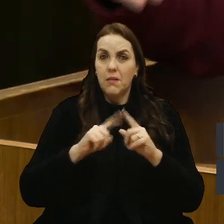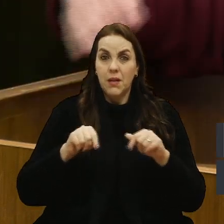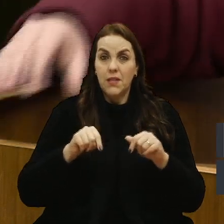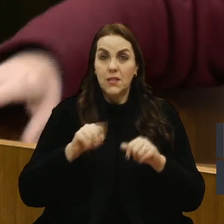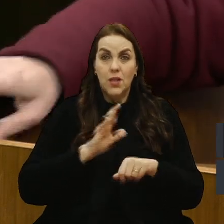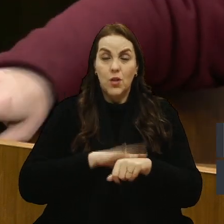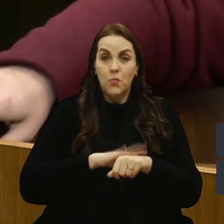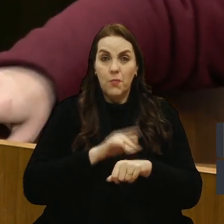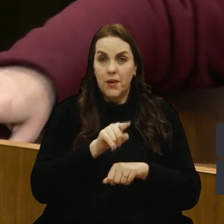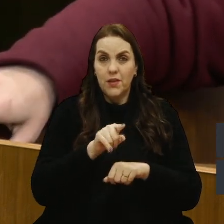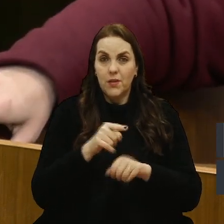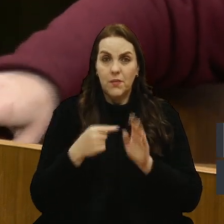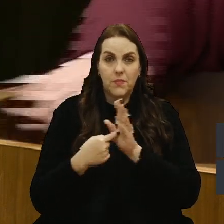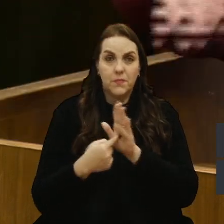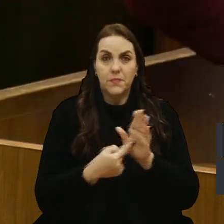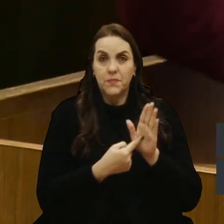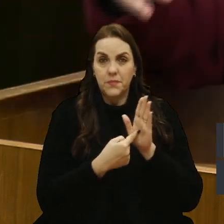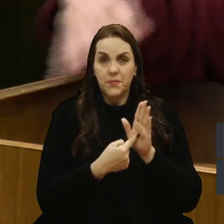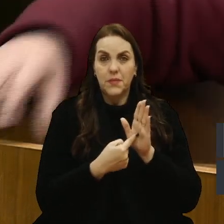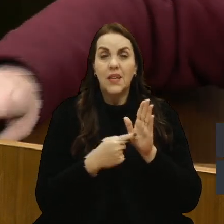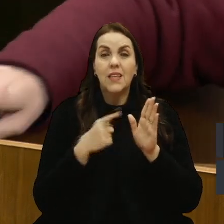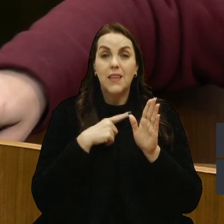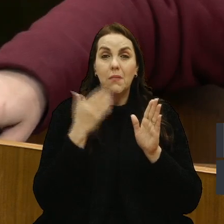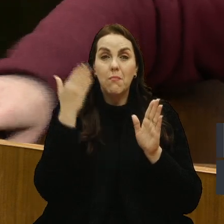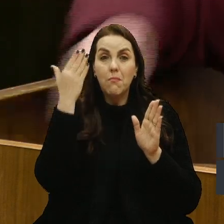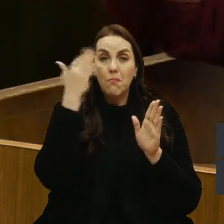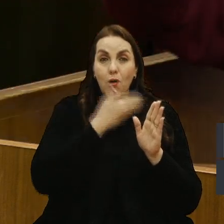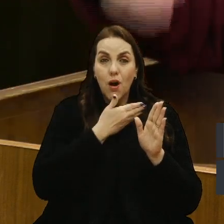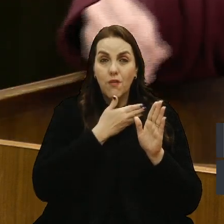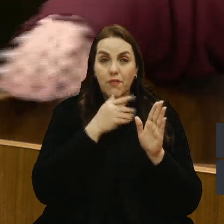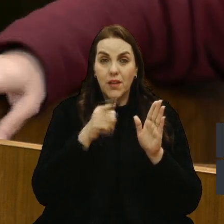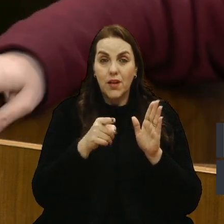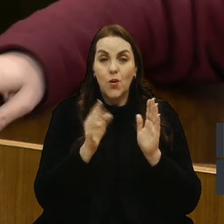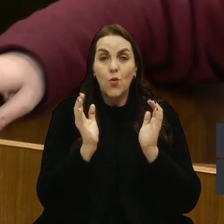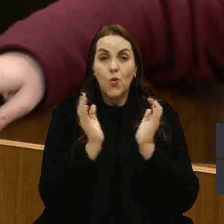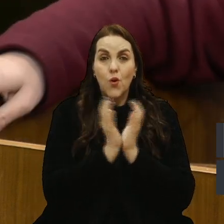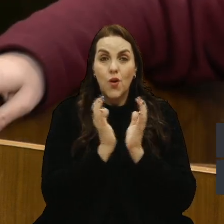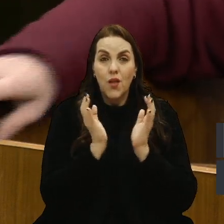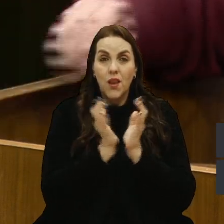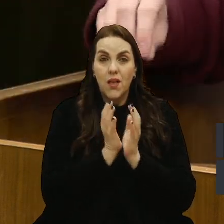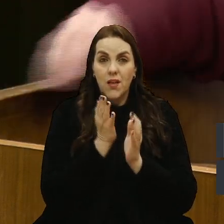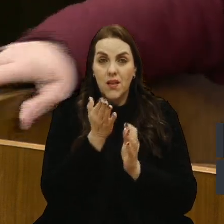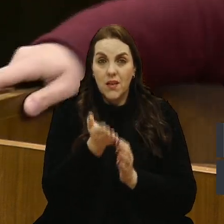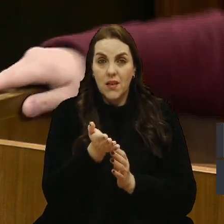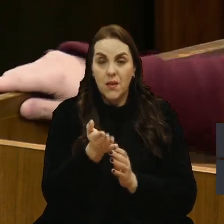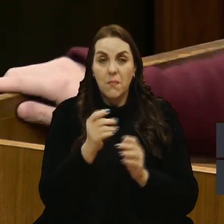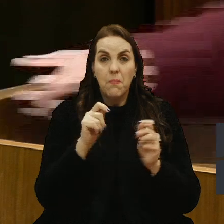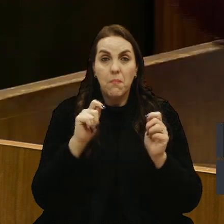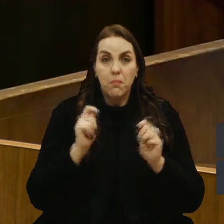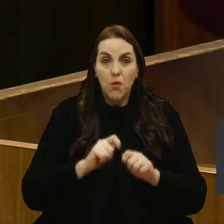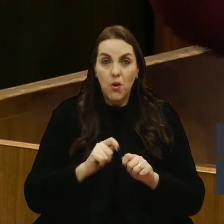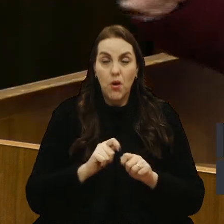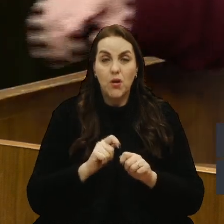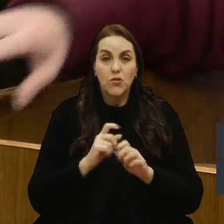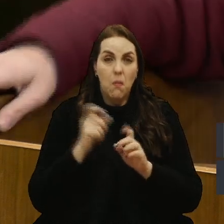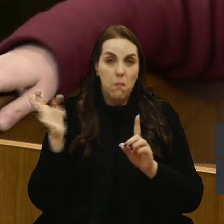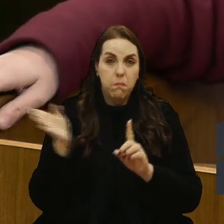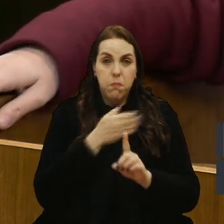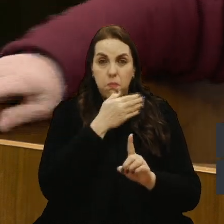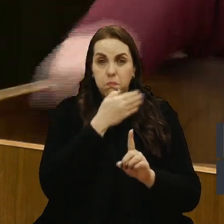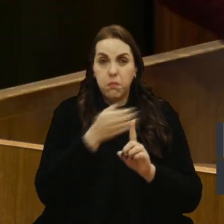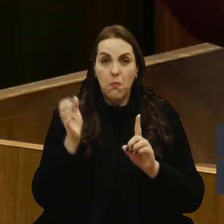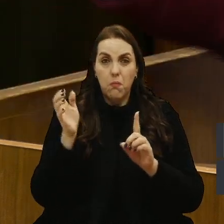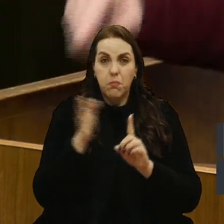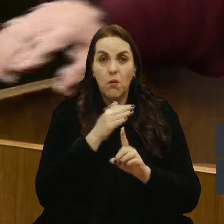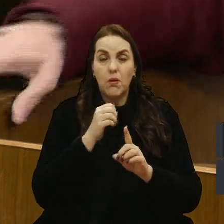há indícios, tem indícios que um colega pode ter espancado uma